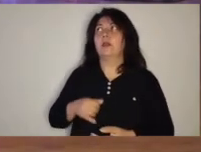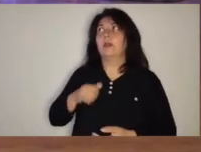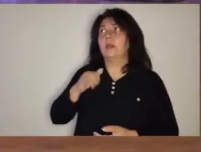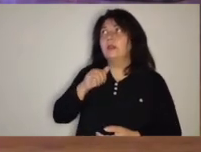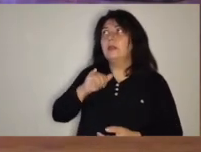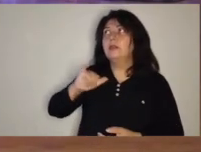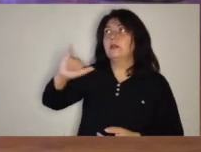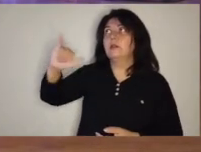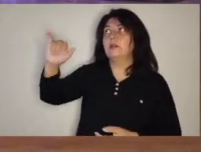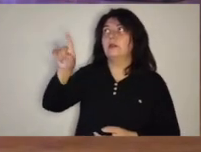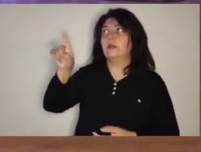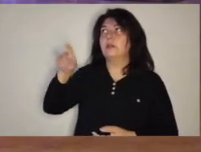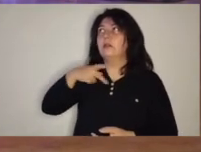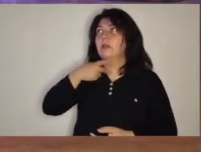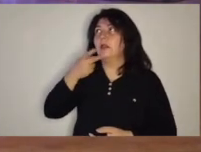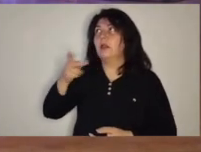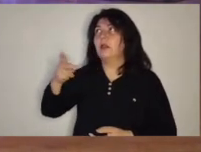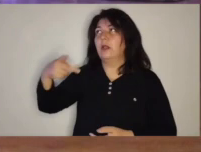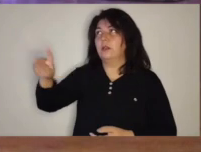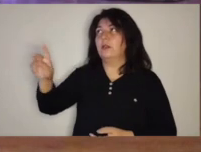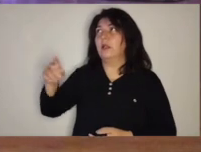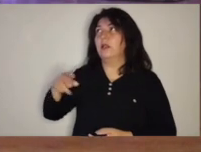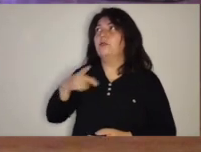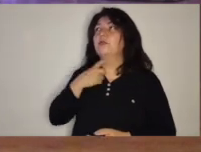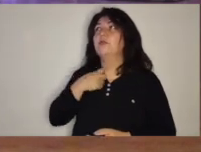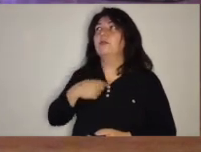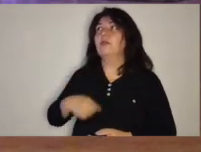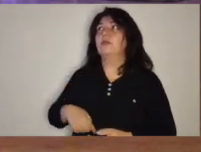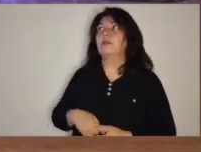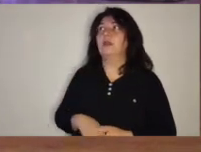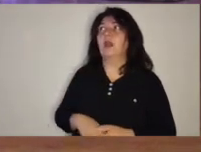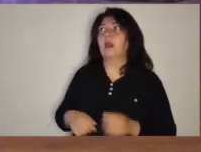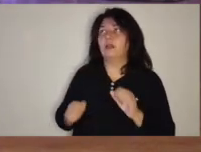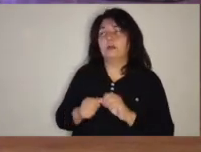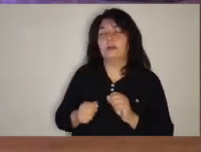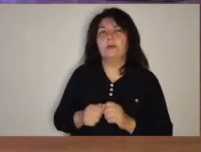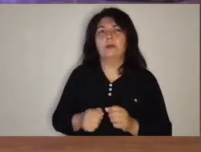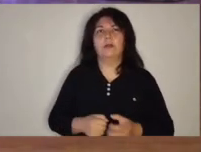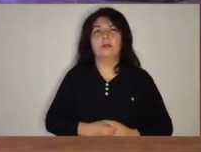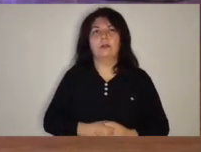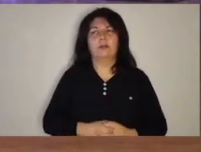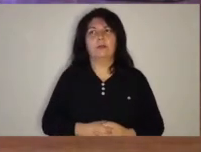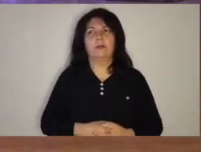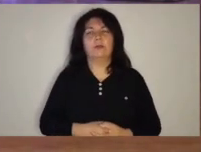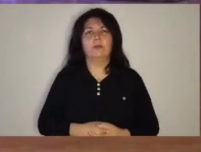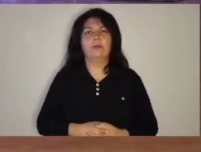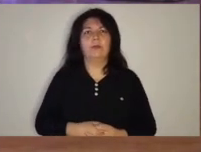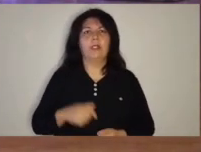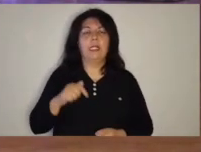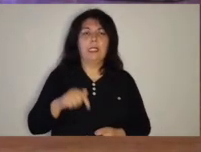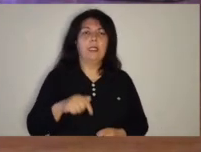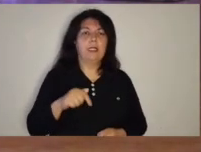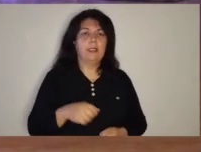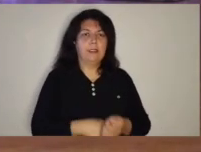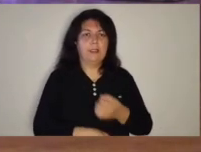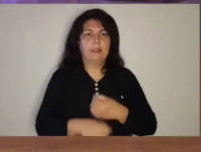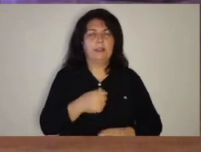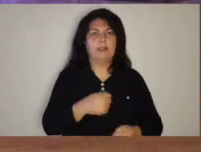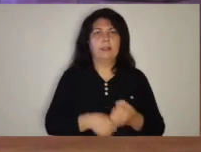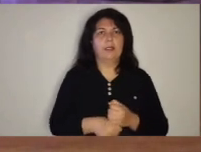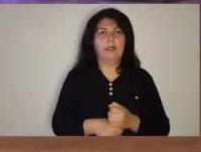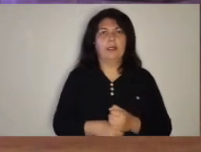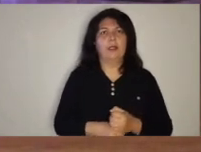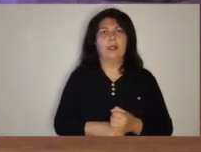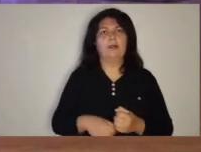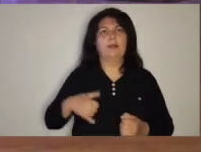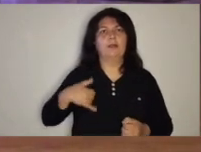usar isso. Deus falou, se é da vontade de Deus, o Senhor vai fazer isso. E tudo que eu pedi, irmãos, o Senhor fez. E aí, irmãos,